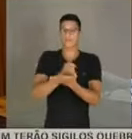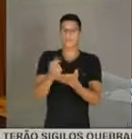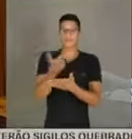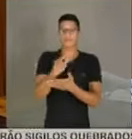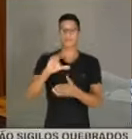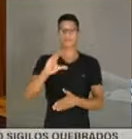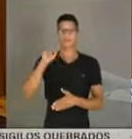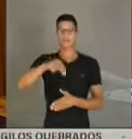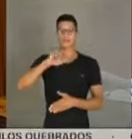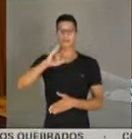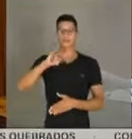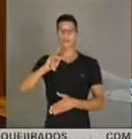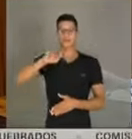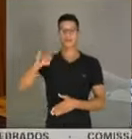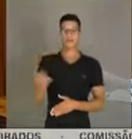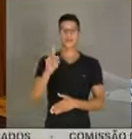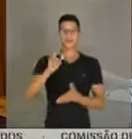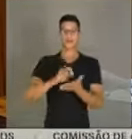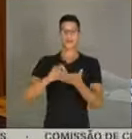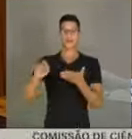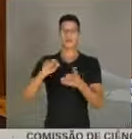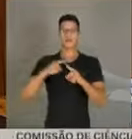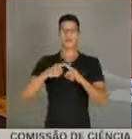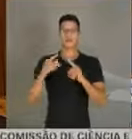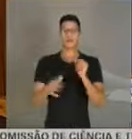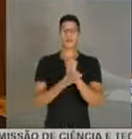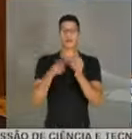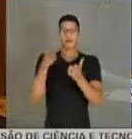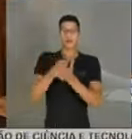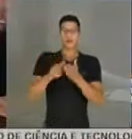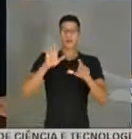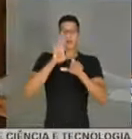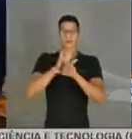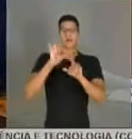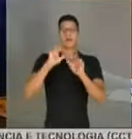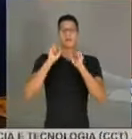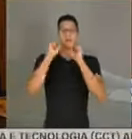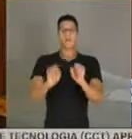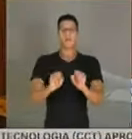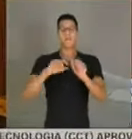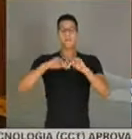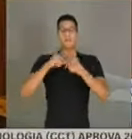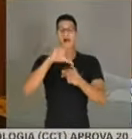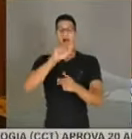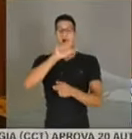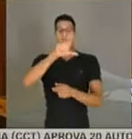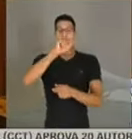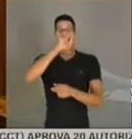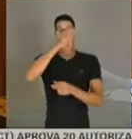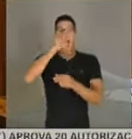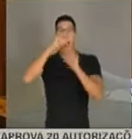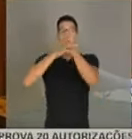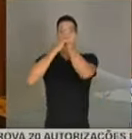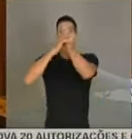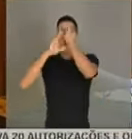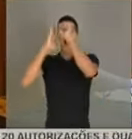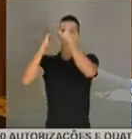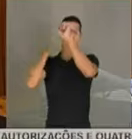tem CNPJ. Não assina o contrato porque a garantia exigida por lei só pode ser ou por caução em dinheiro ou garantia